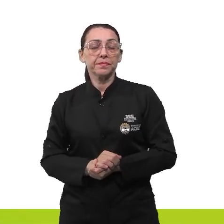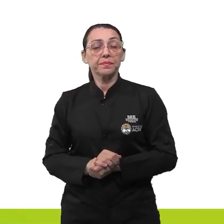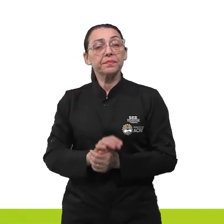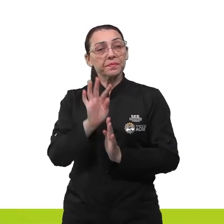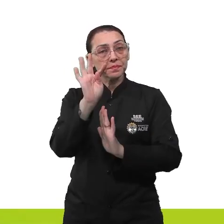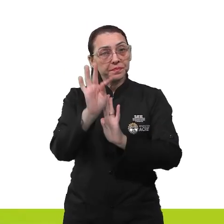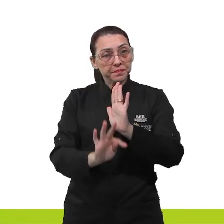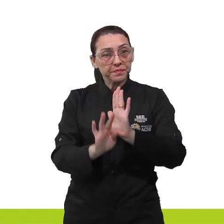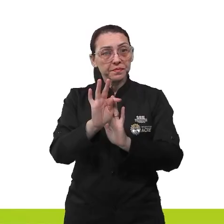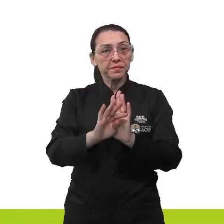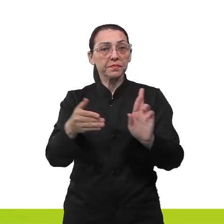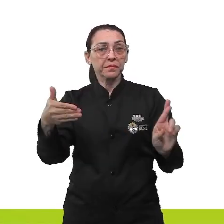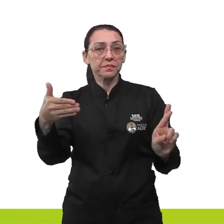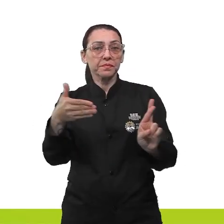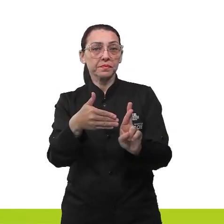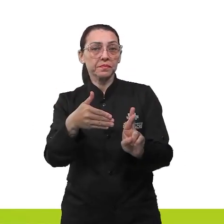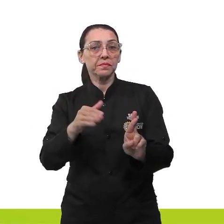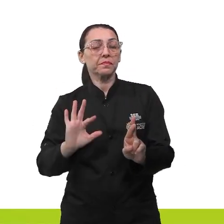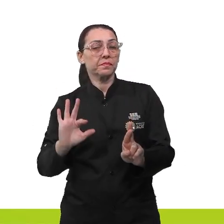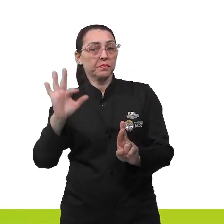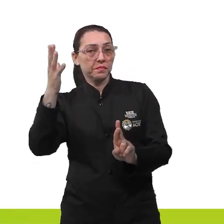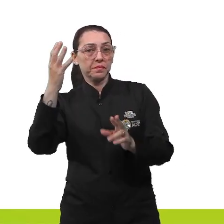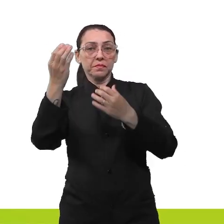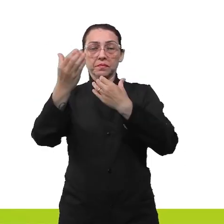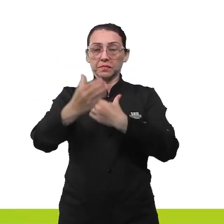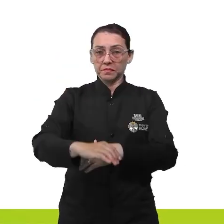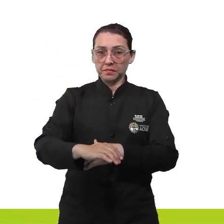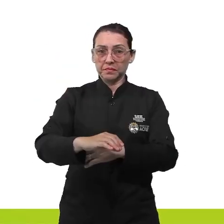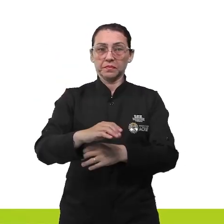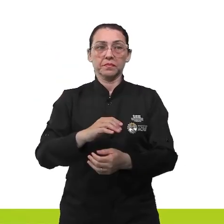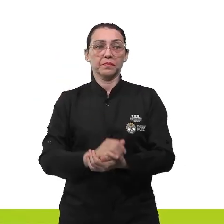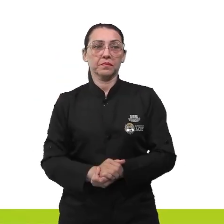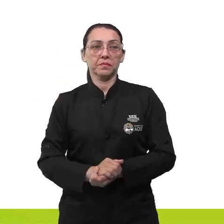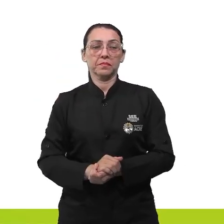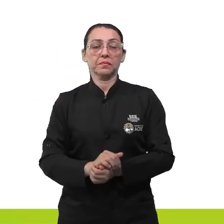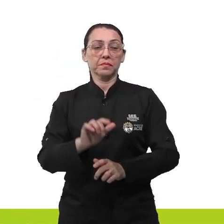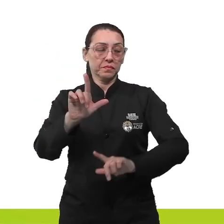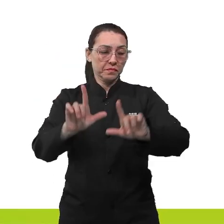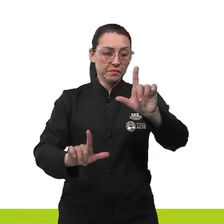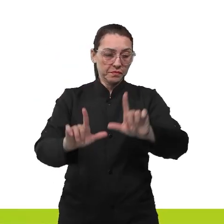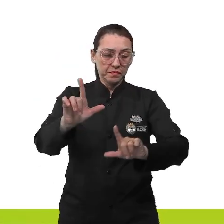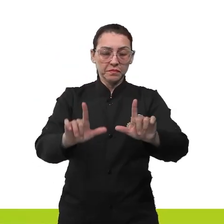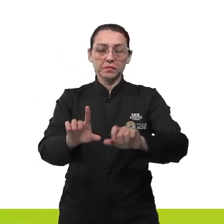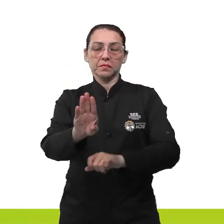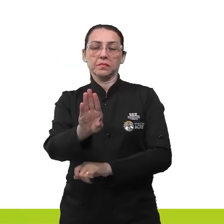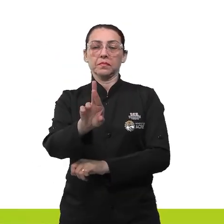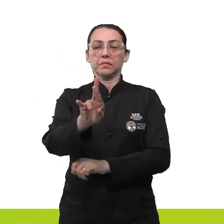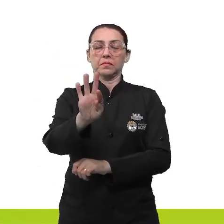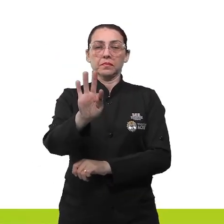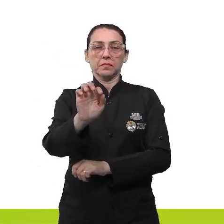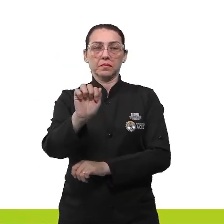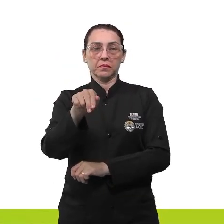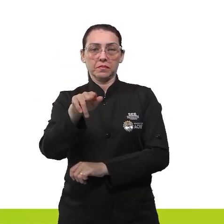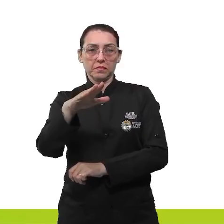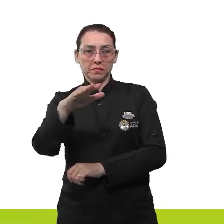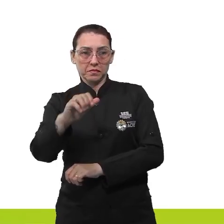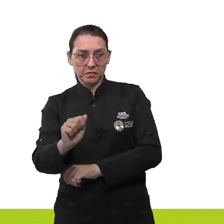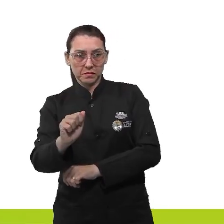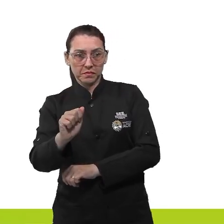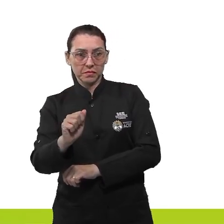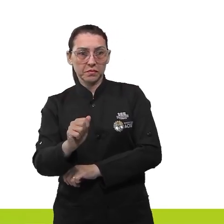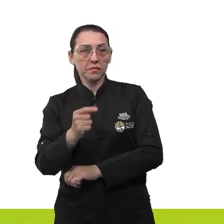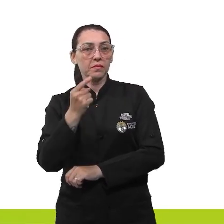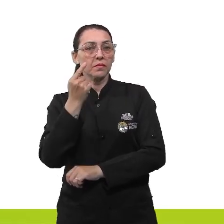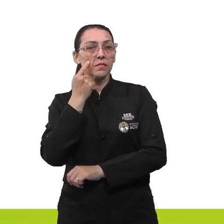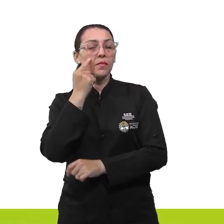Esse texto se refere a um fato que ocorreu em um concurso vinculado na televisão britânica. A intenção, olha